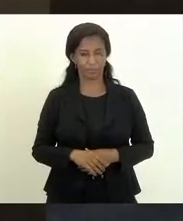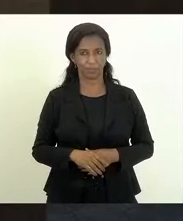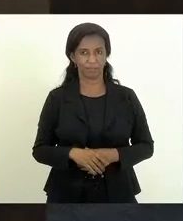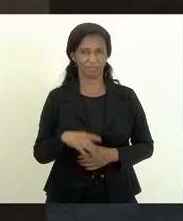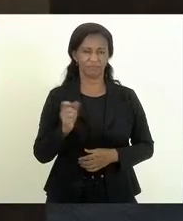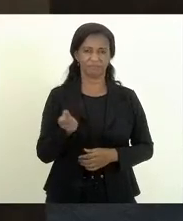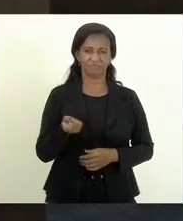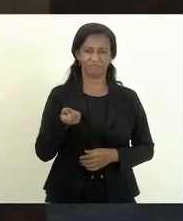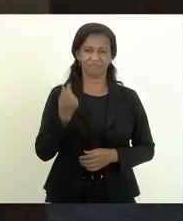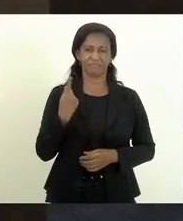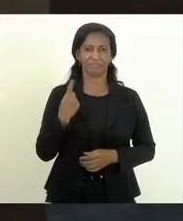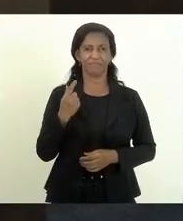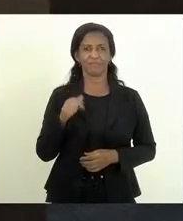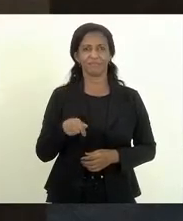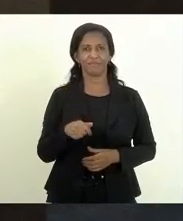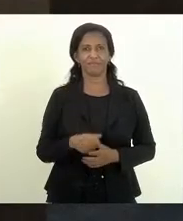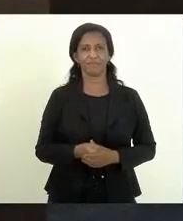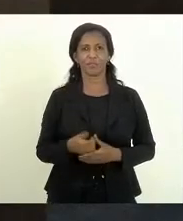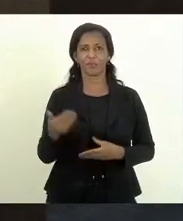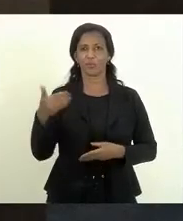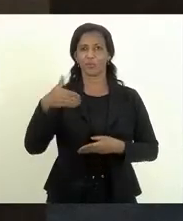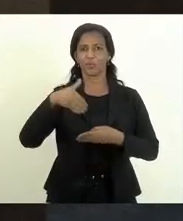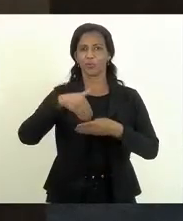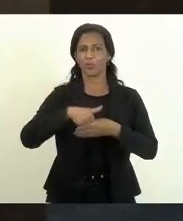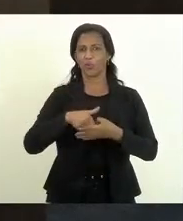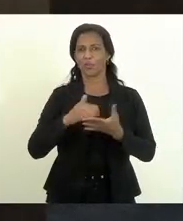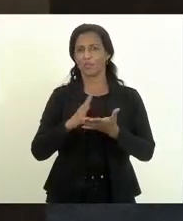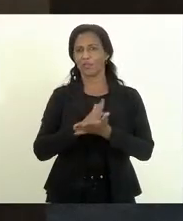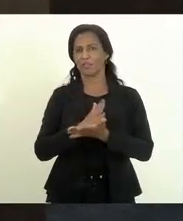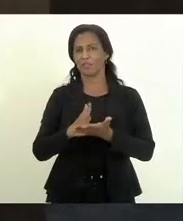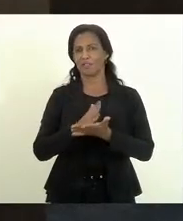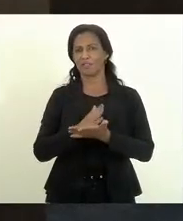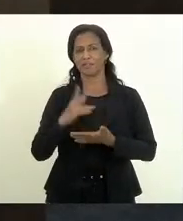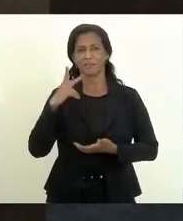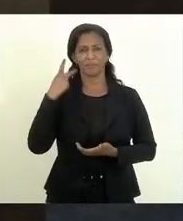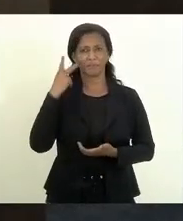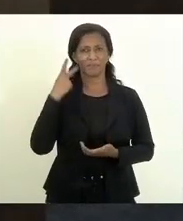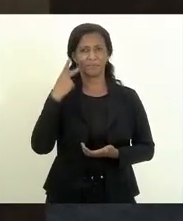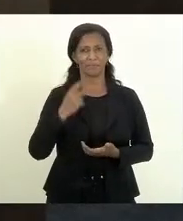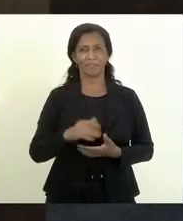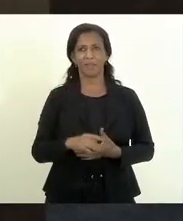estranhei aqui o voto de alguns parlamentares,